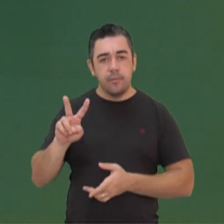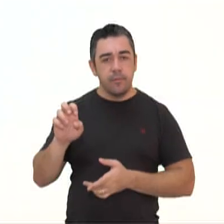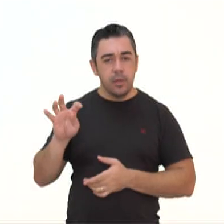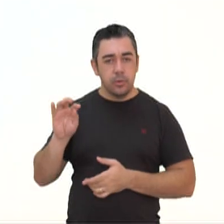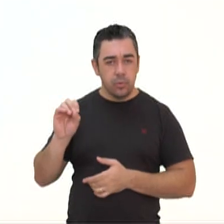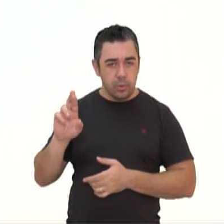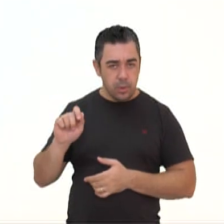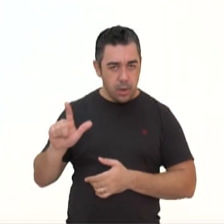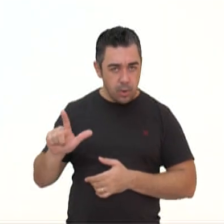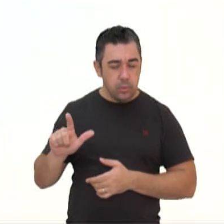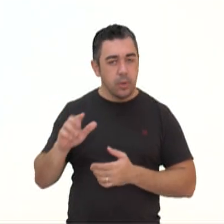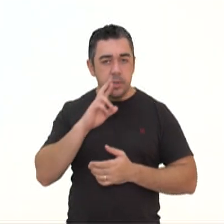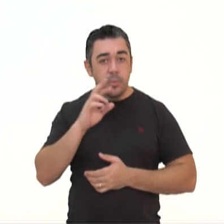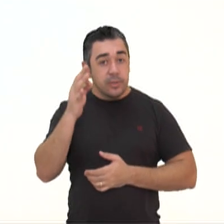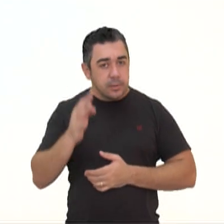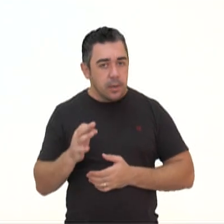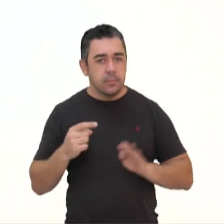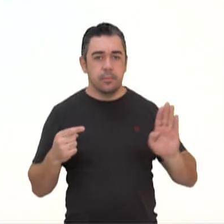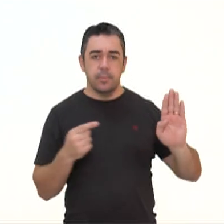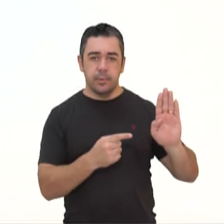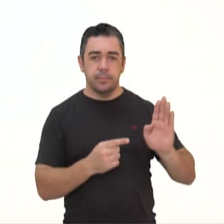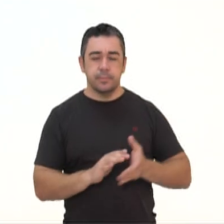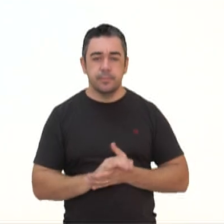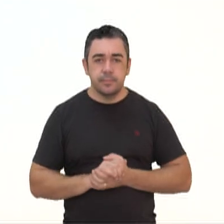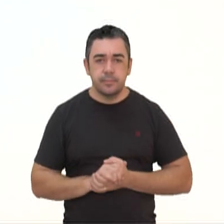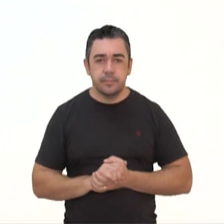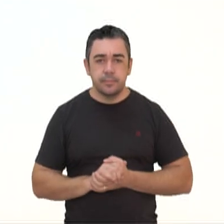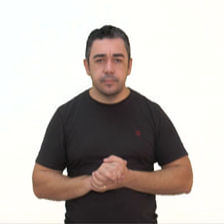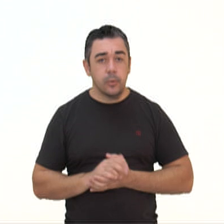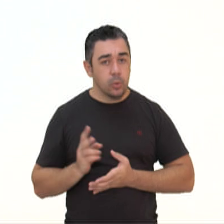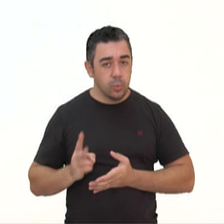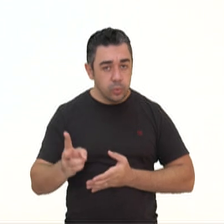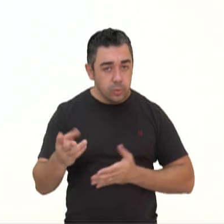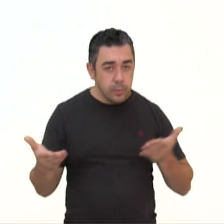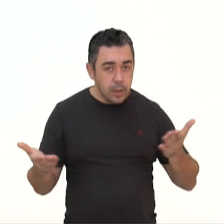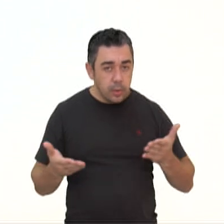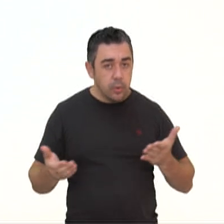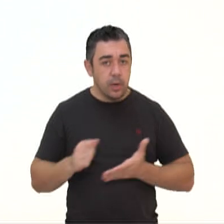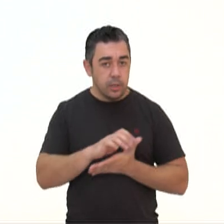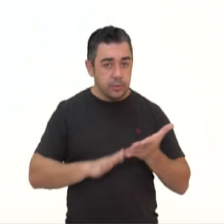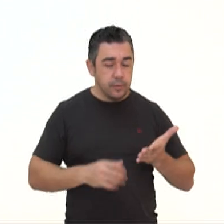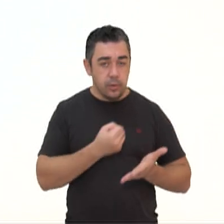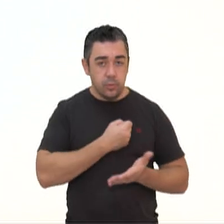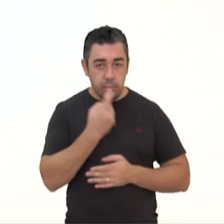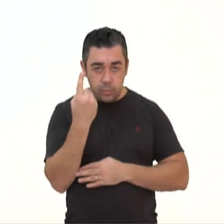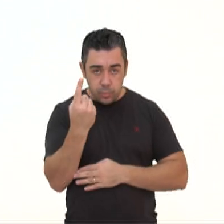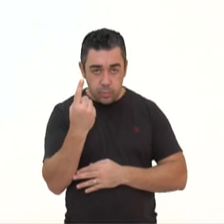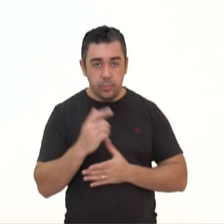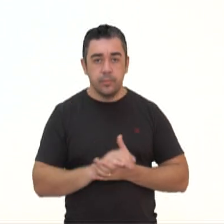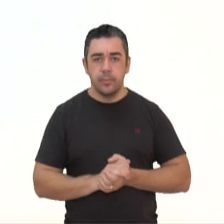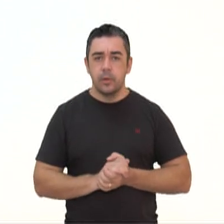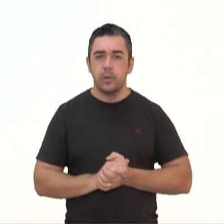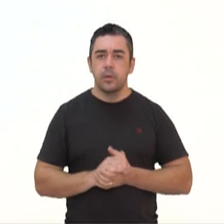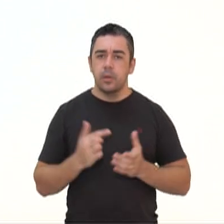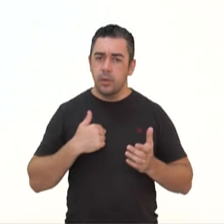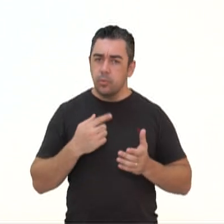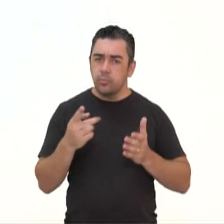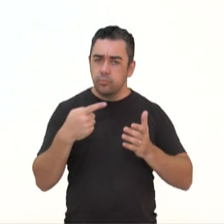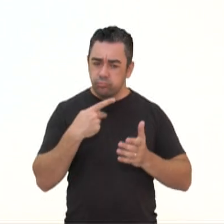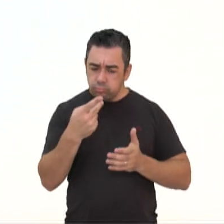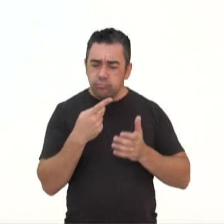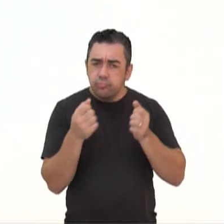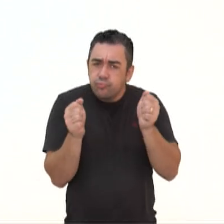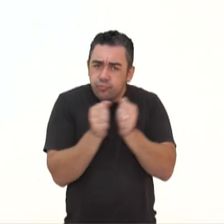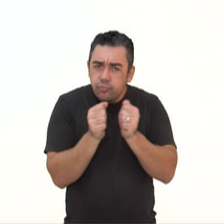certa, letra B. Avançando, nós chegamos no nosso exercício número 1. Vou destrinchar com vocês aqui